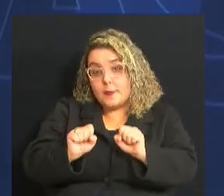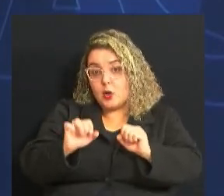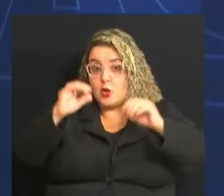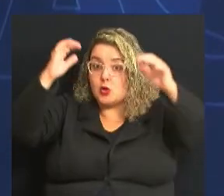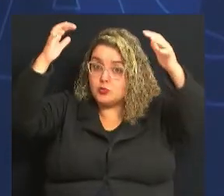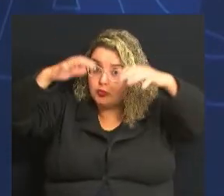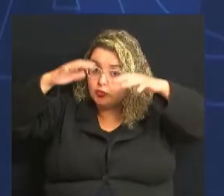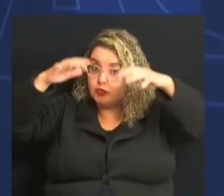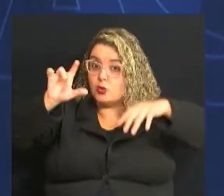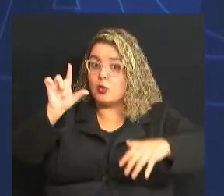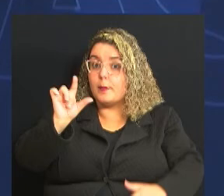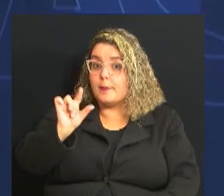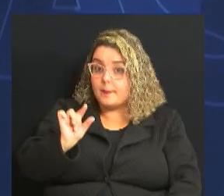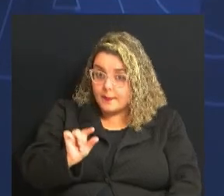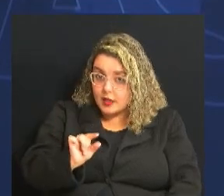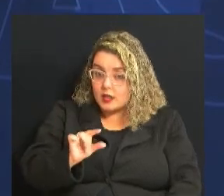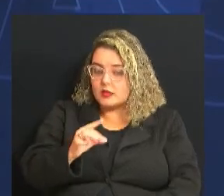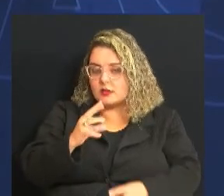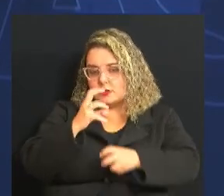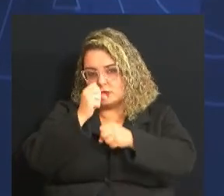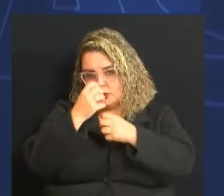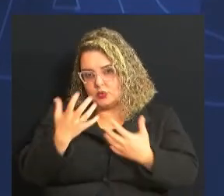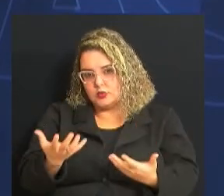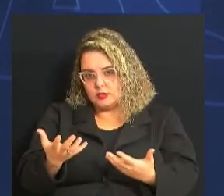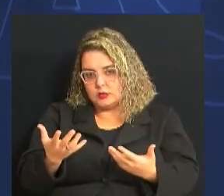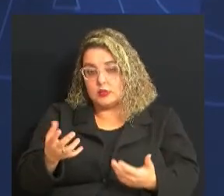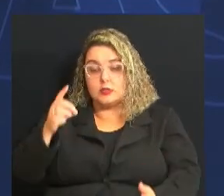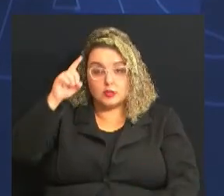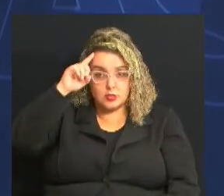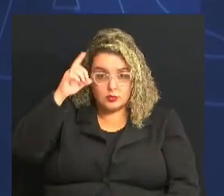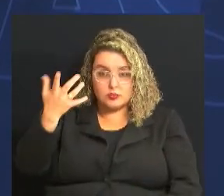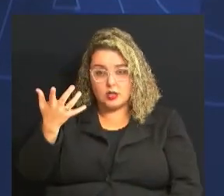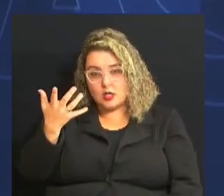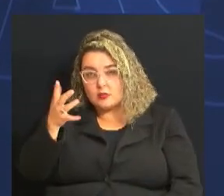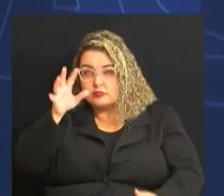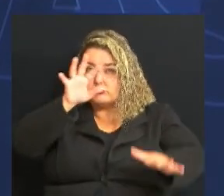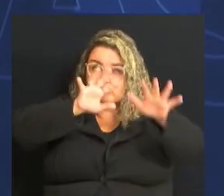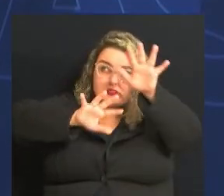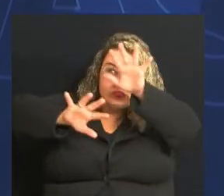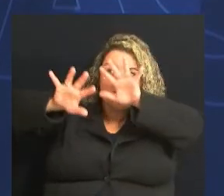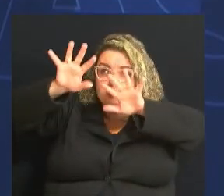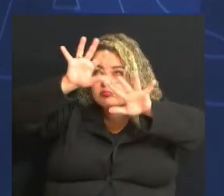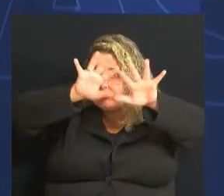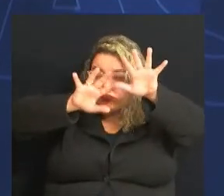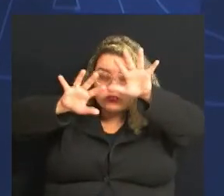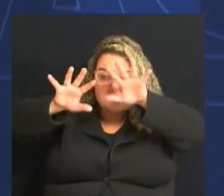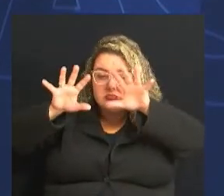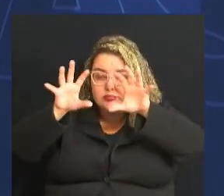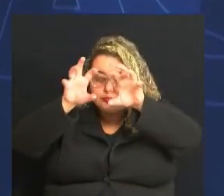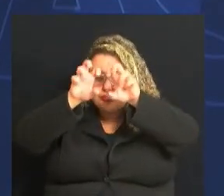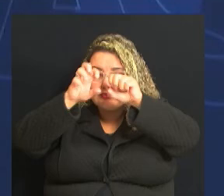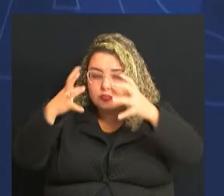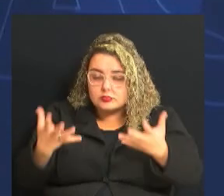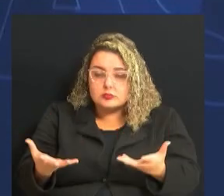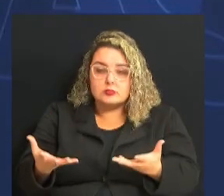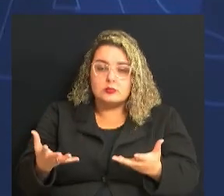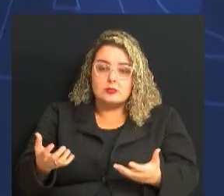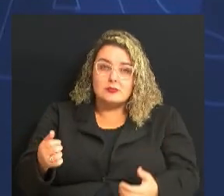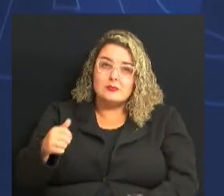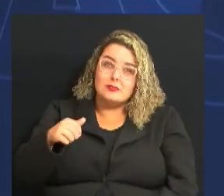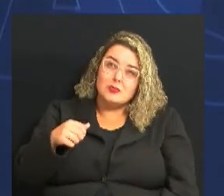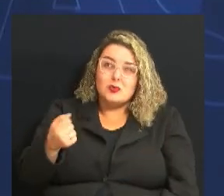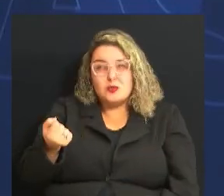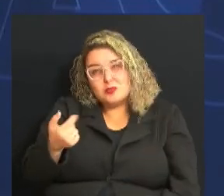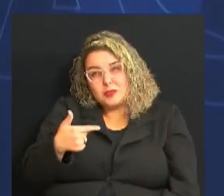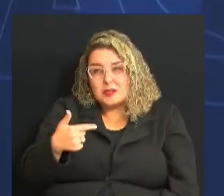com menos intensidade. Então o dia deve ficar mais nublado, aquele tempo fechado, mais do que chuvoso.